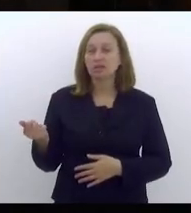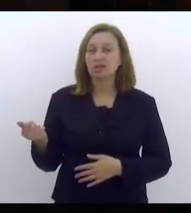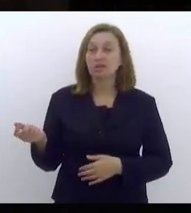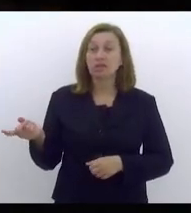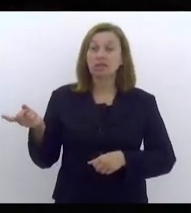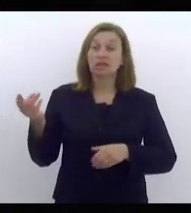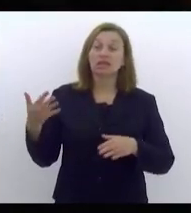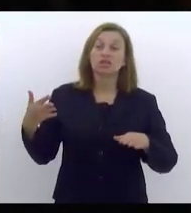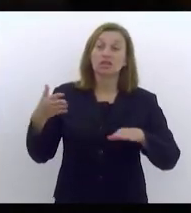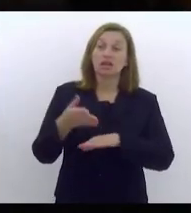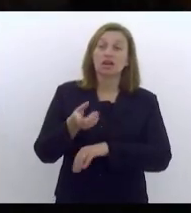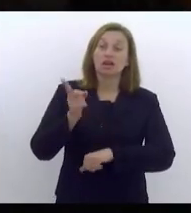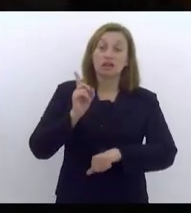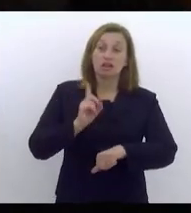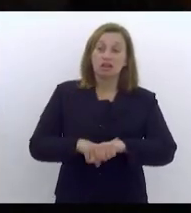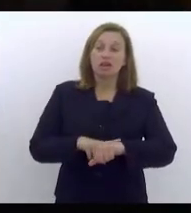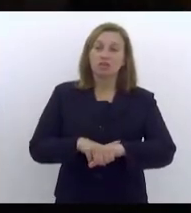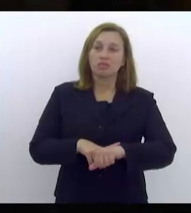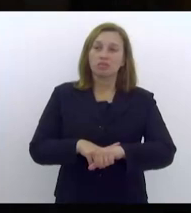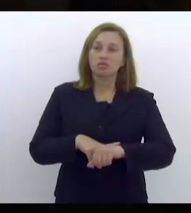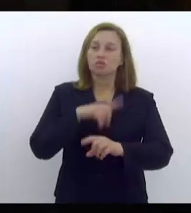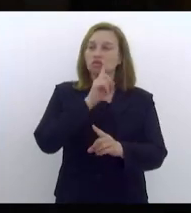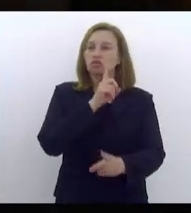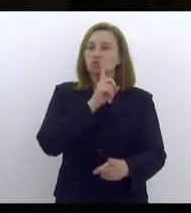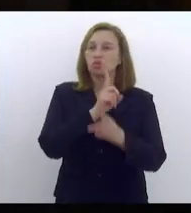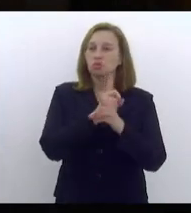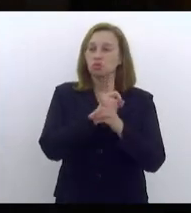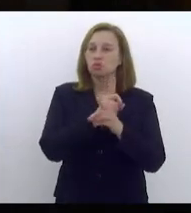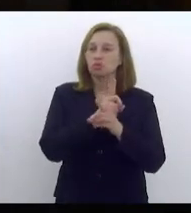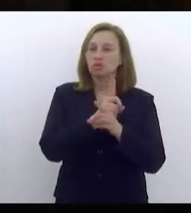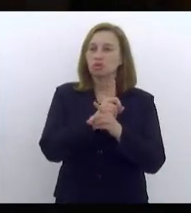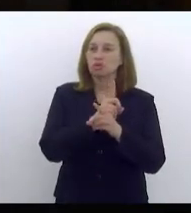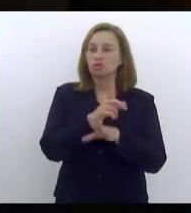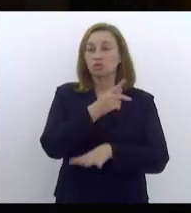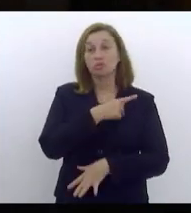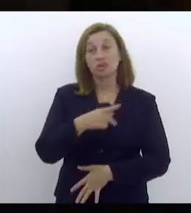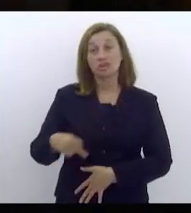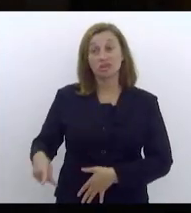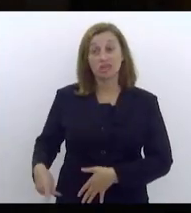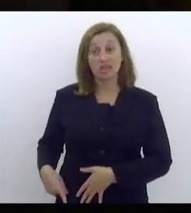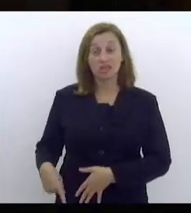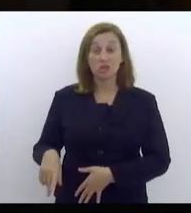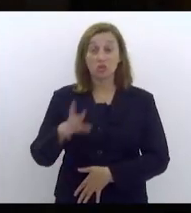tempo de encontrar o presidente Amorim